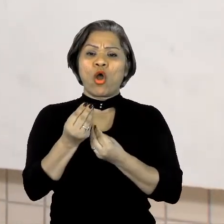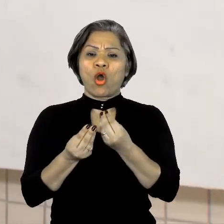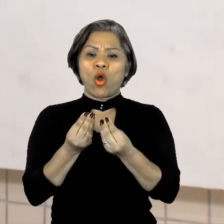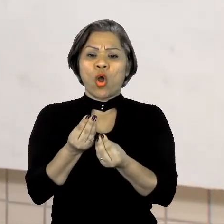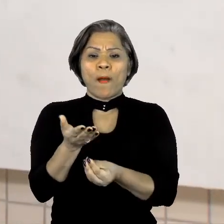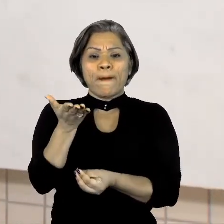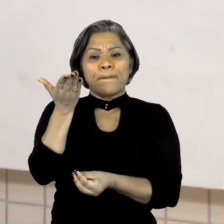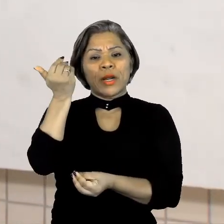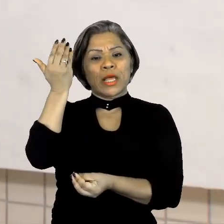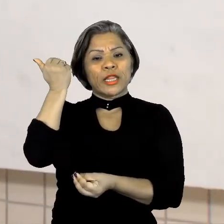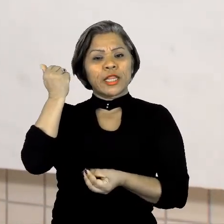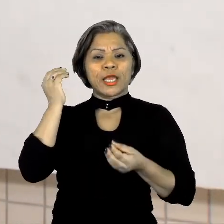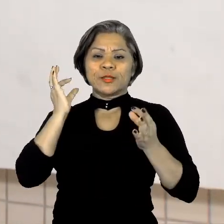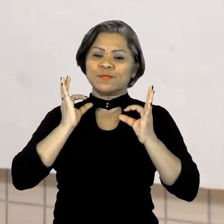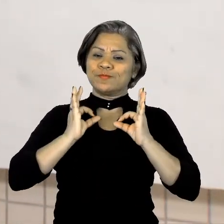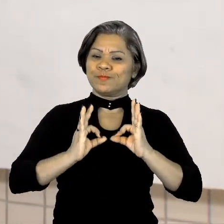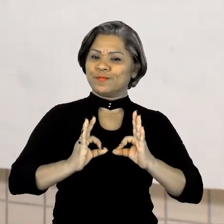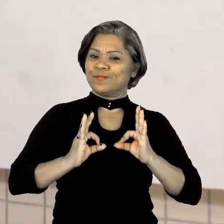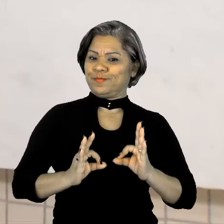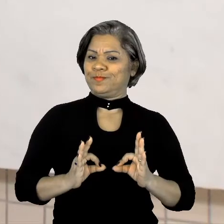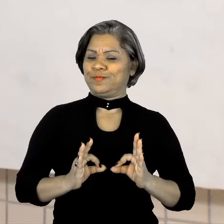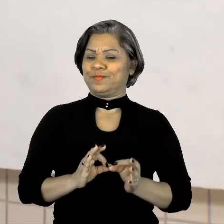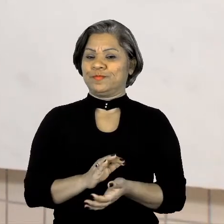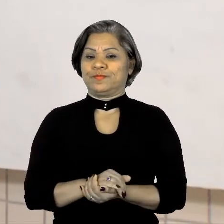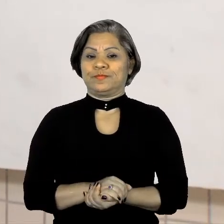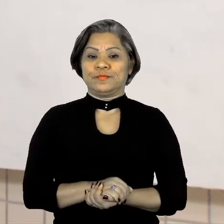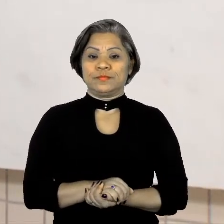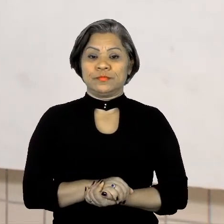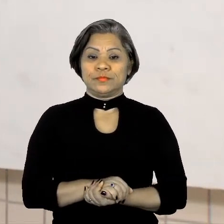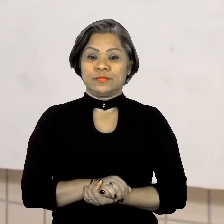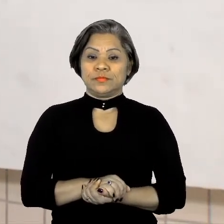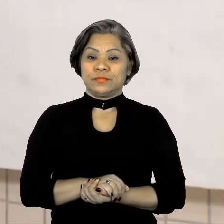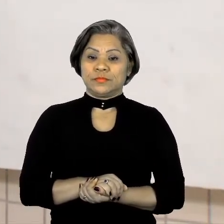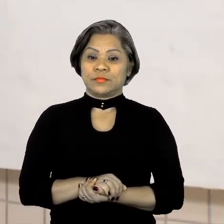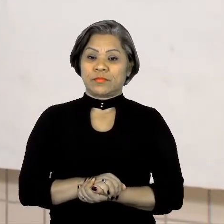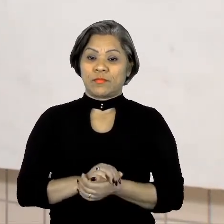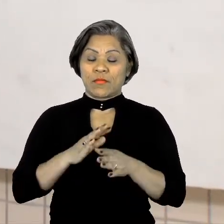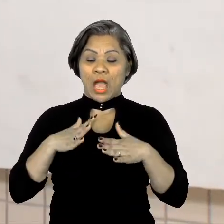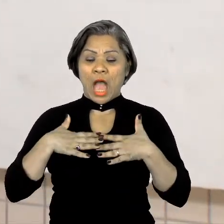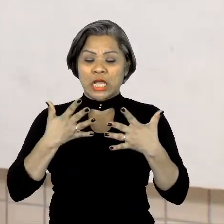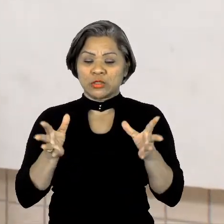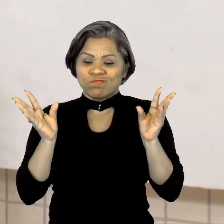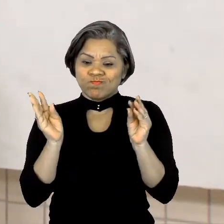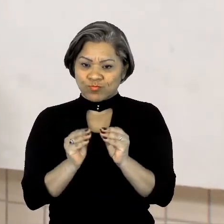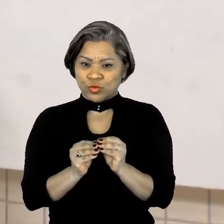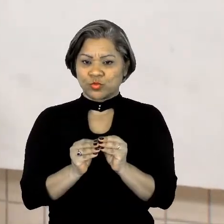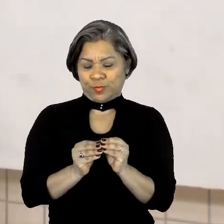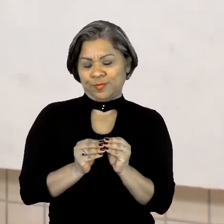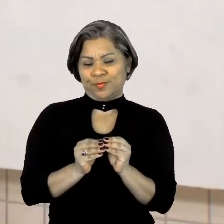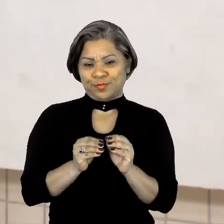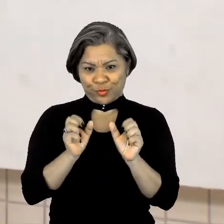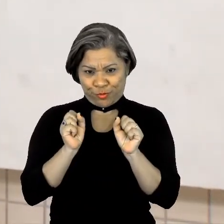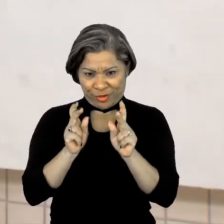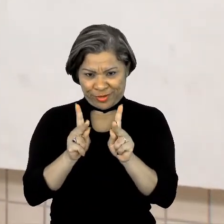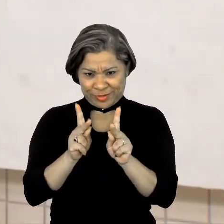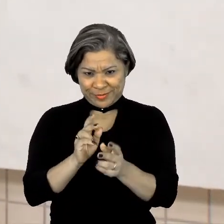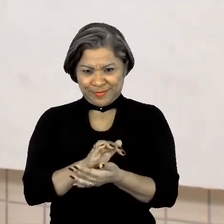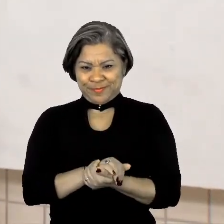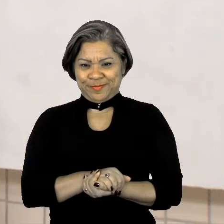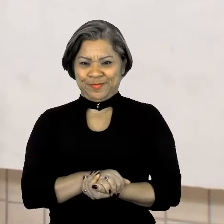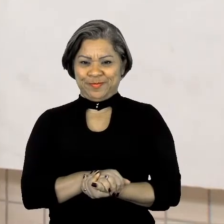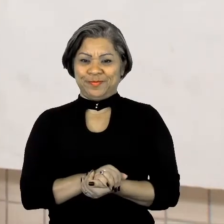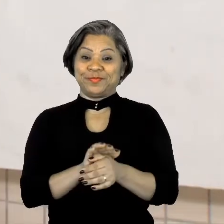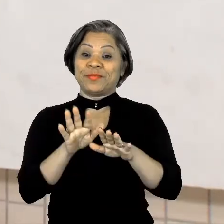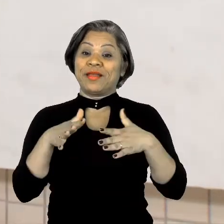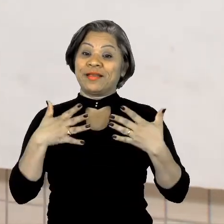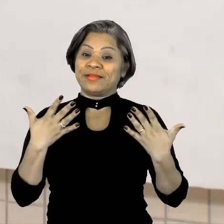que? Perfeito, tá? Ação concluída. Ok, alunos? Então, nós